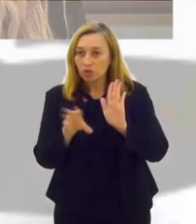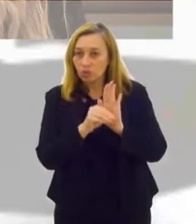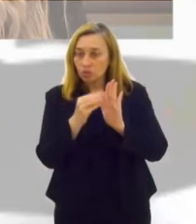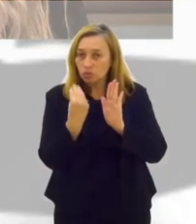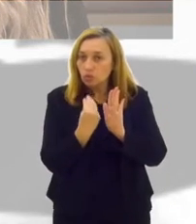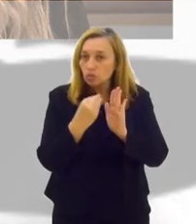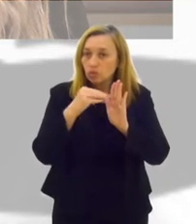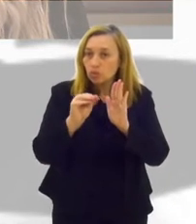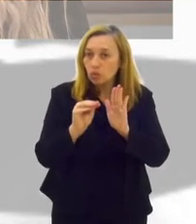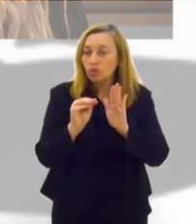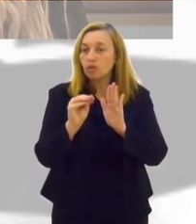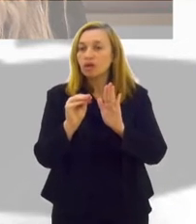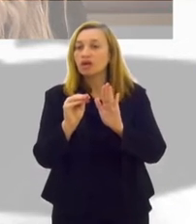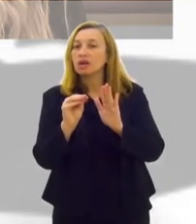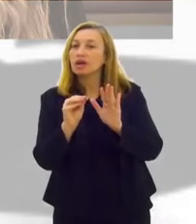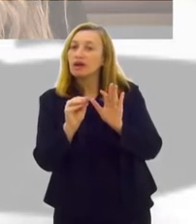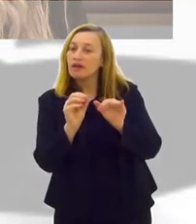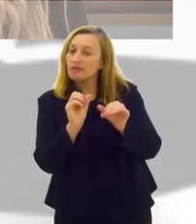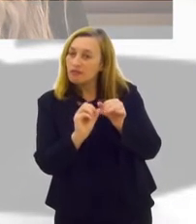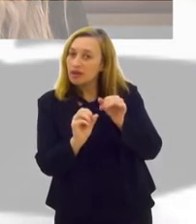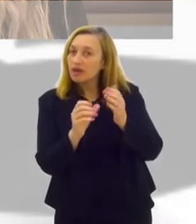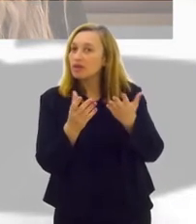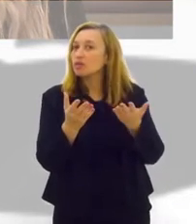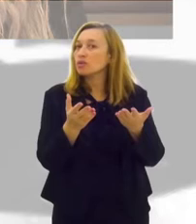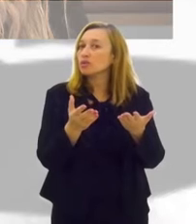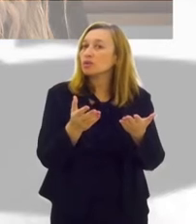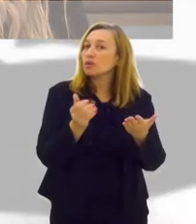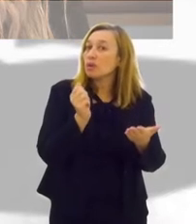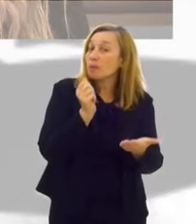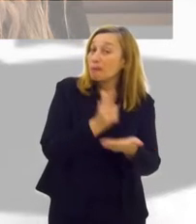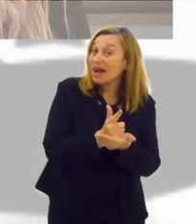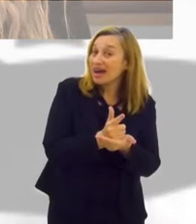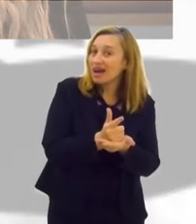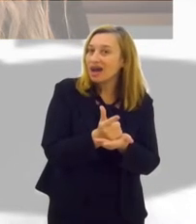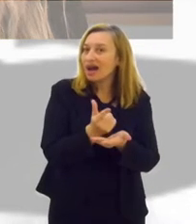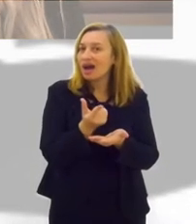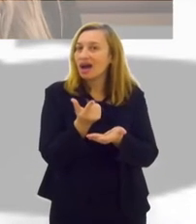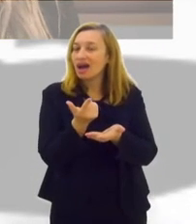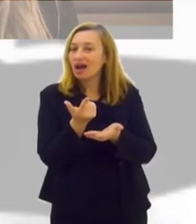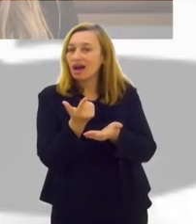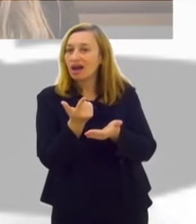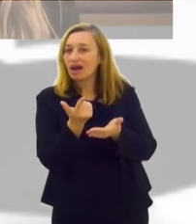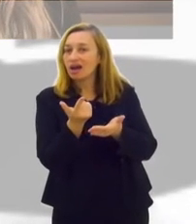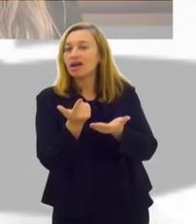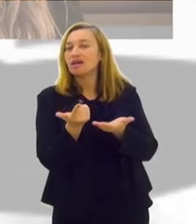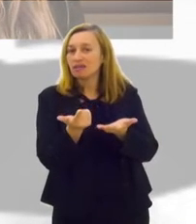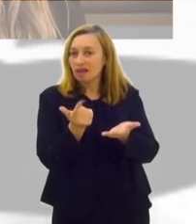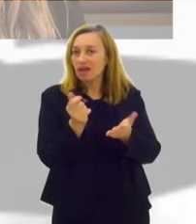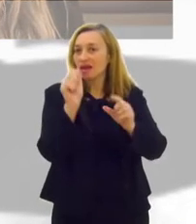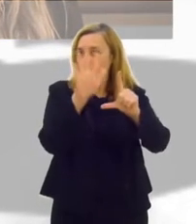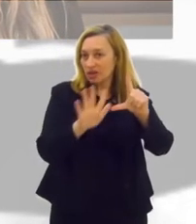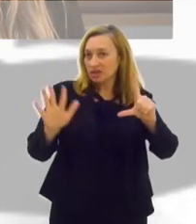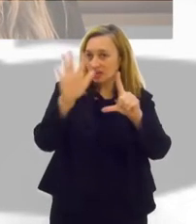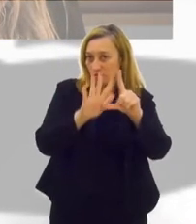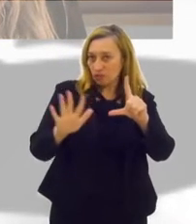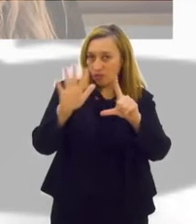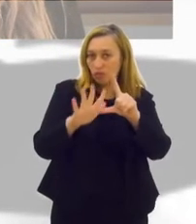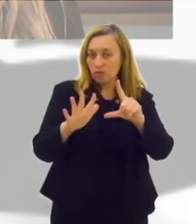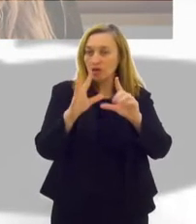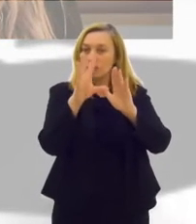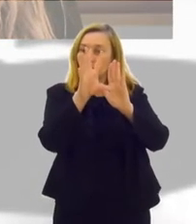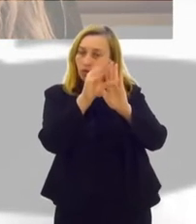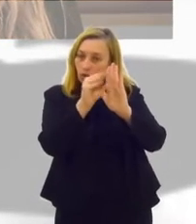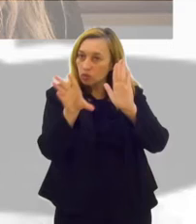né? Impulsionamento que é feito mediante pagamento às plataformas de redes sociais para que